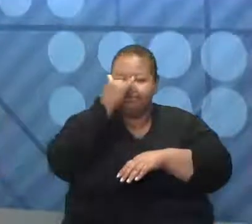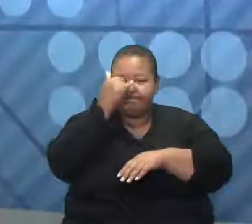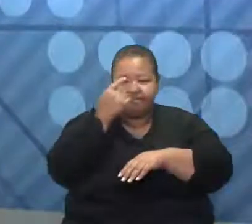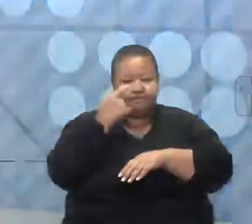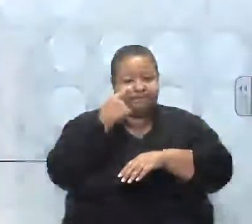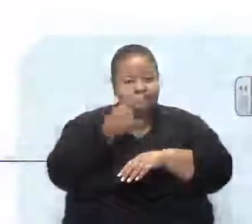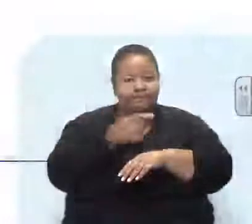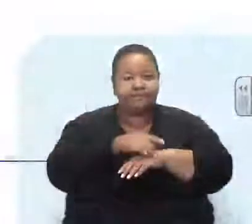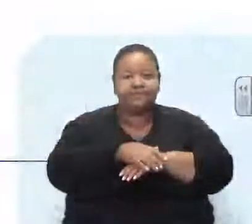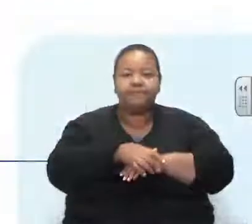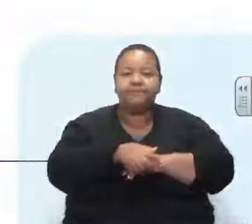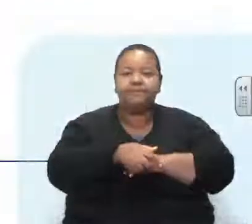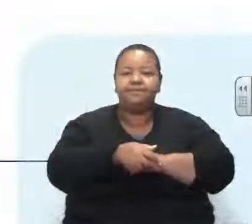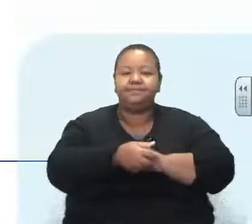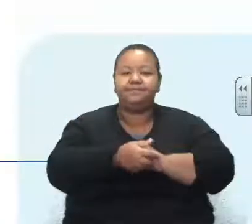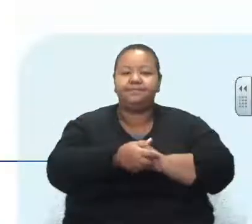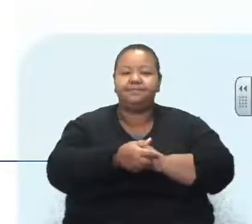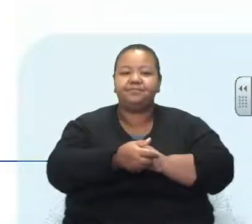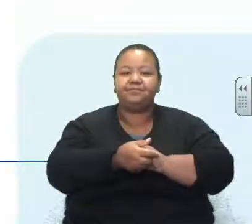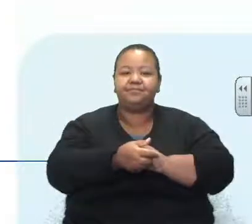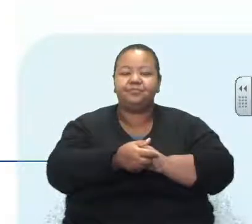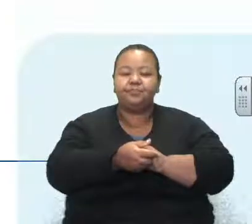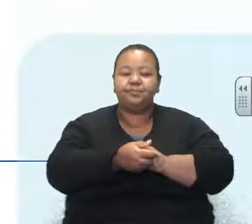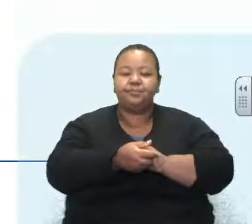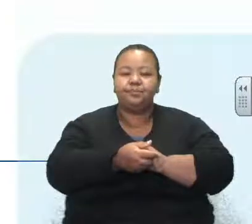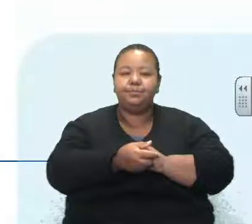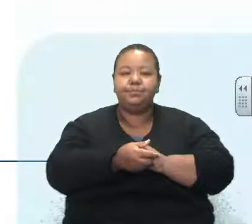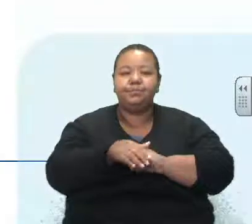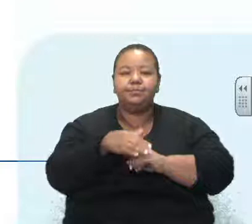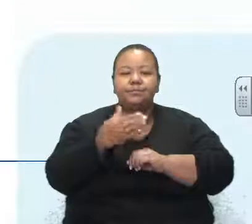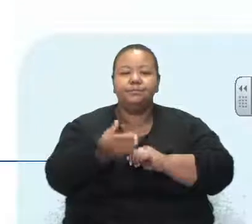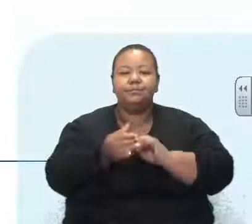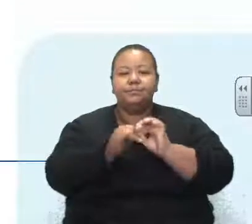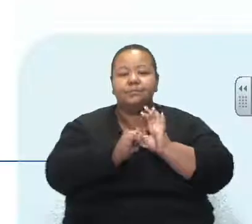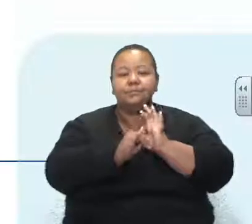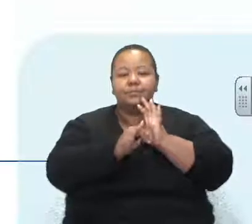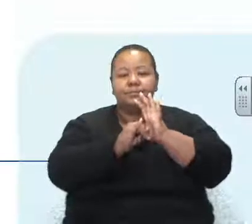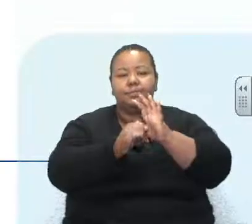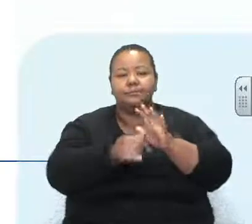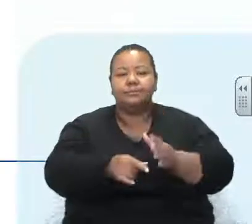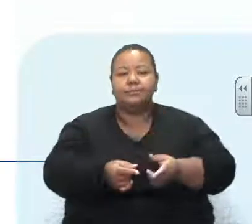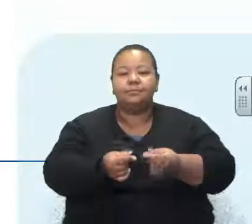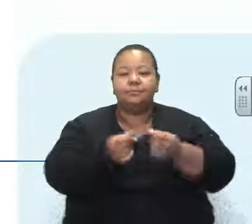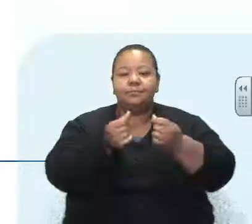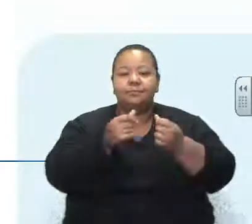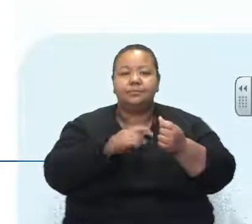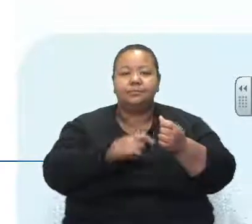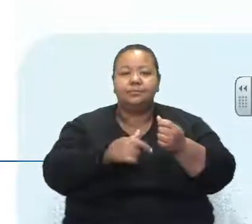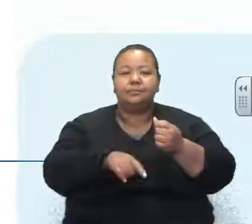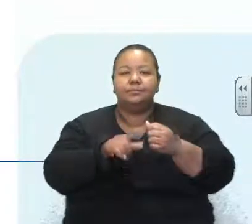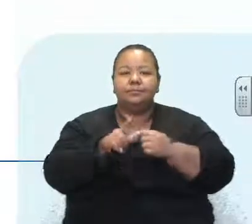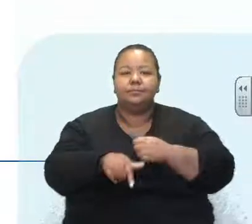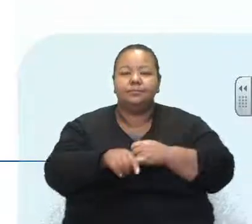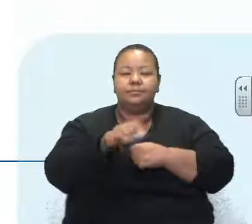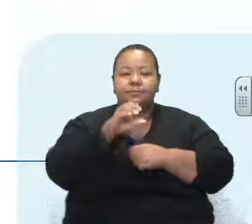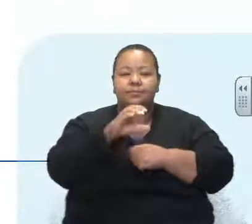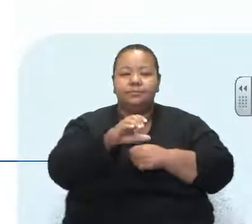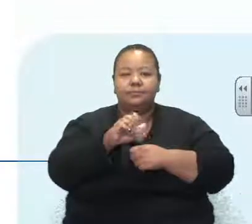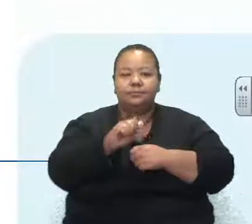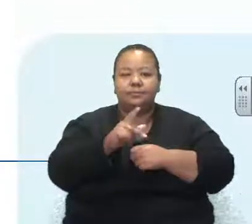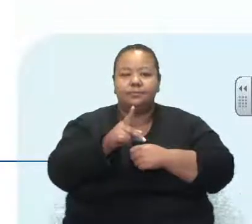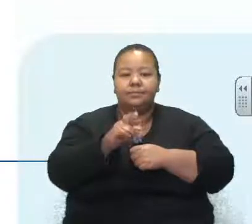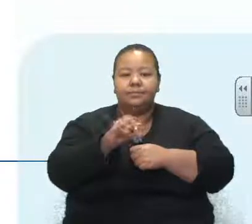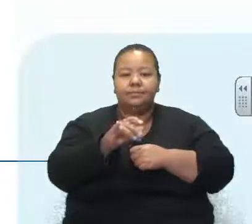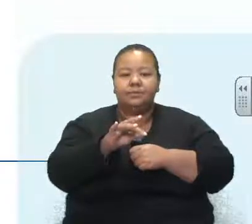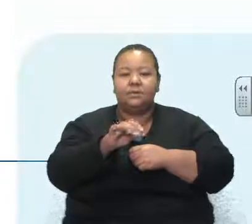ver? Então, dentro dos meus indicadores financeiros, eu tenho meu capital circulante líquido, meu capital de giro,